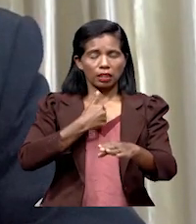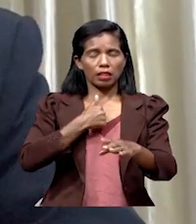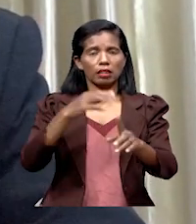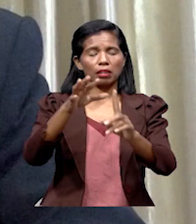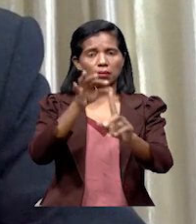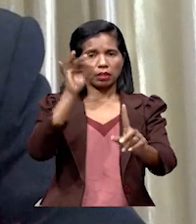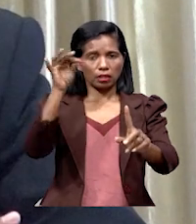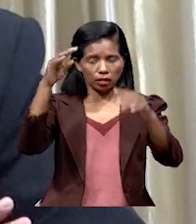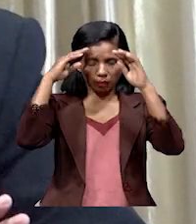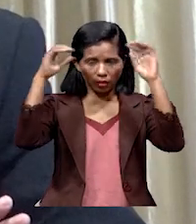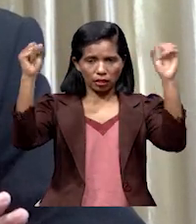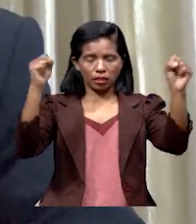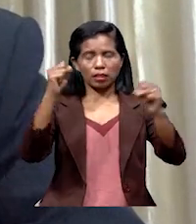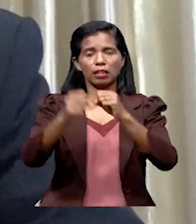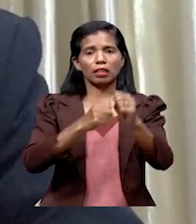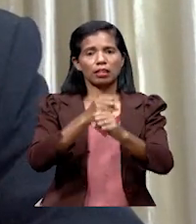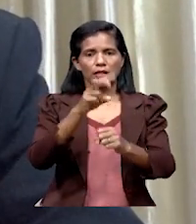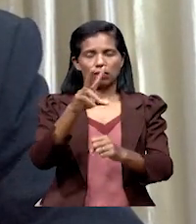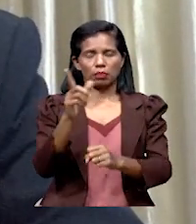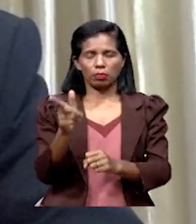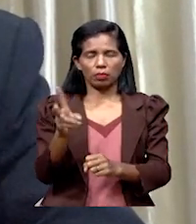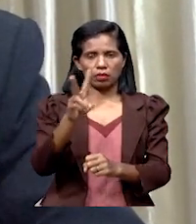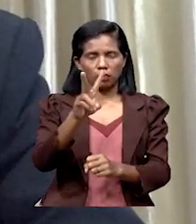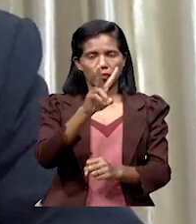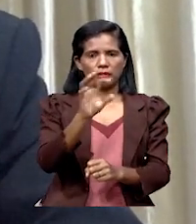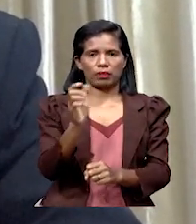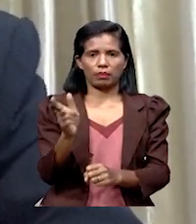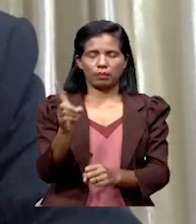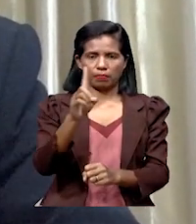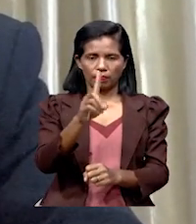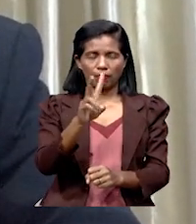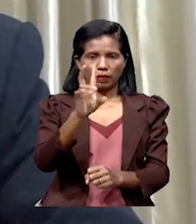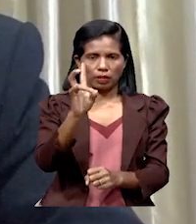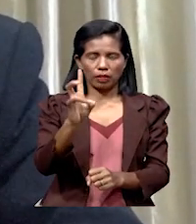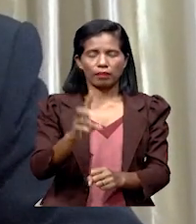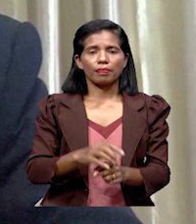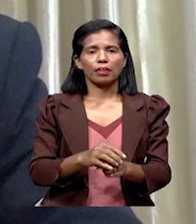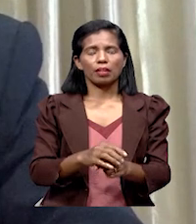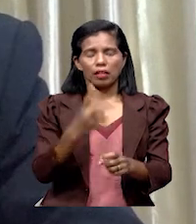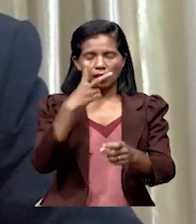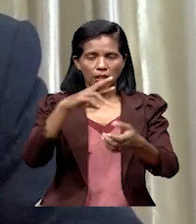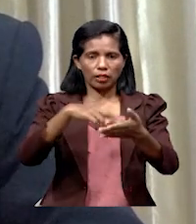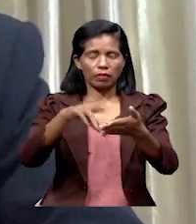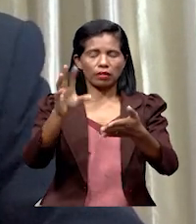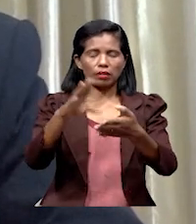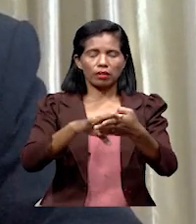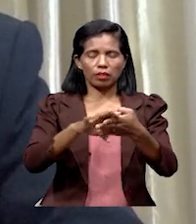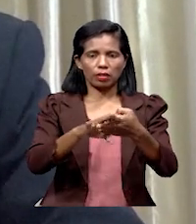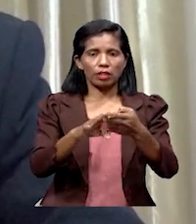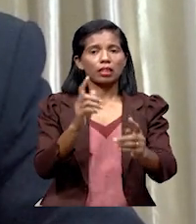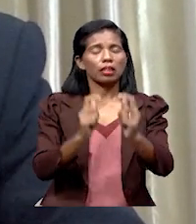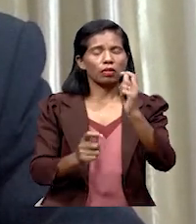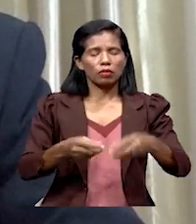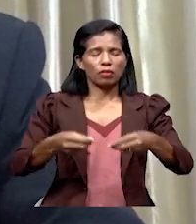eleição presidencial período Riuroron Resineng 2, Riuroron Resineng itu. Mai bei seleção documento ne tribunal recurso fofila documento candidato